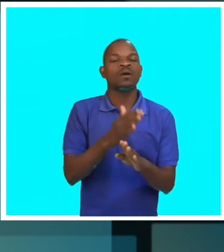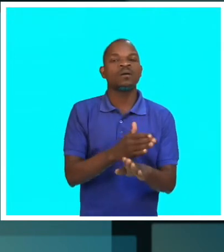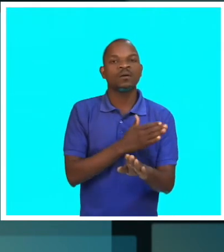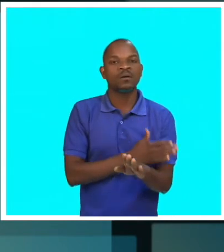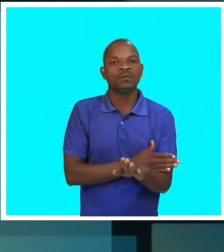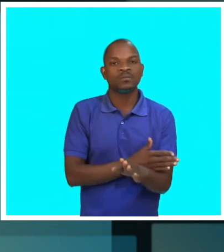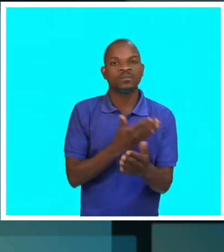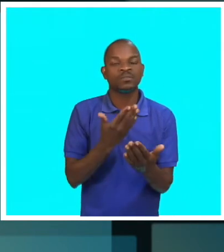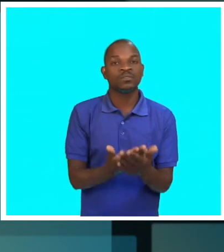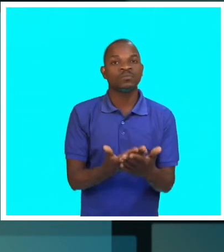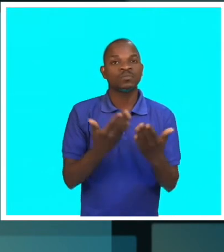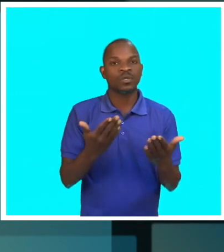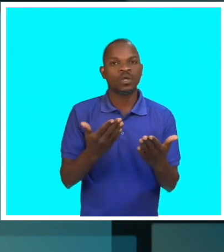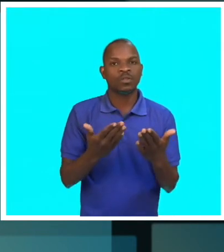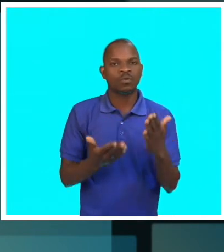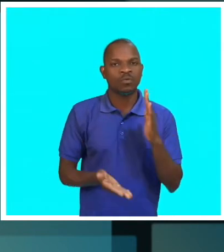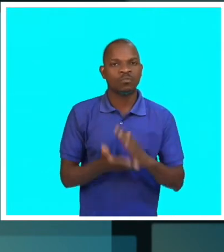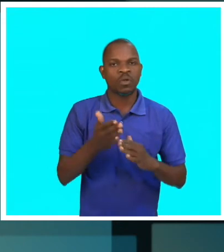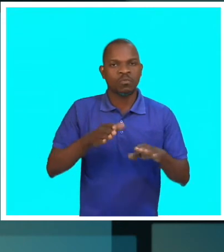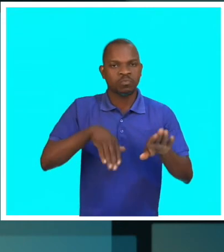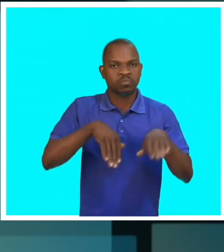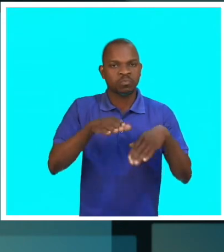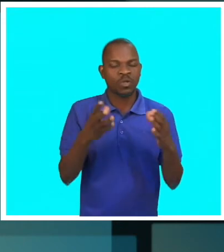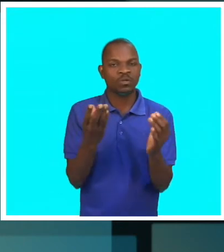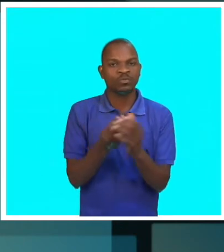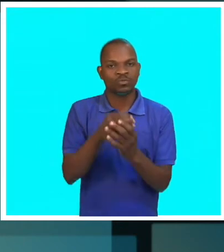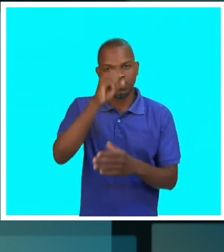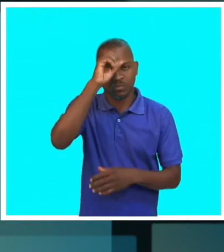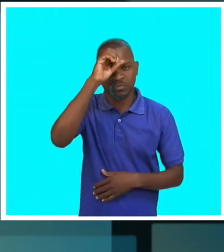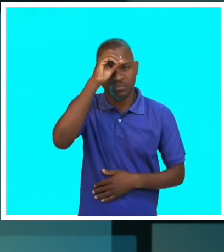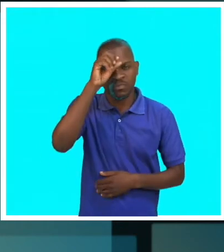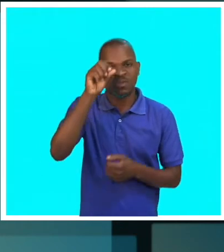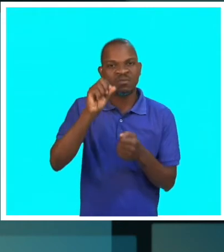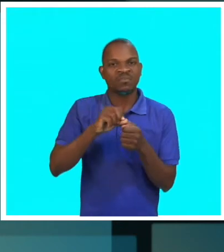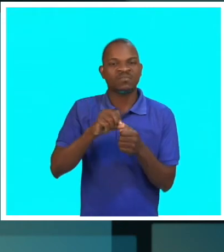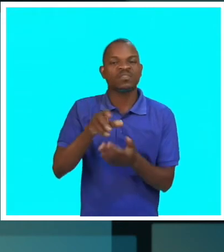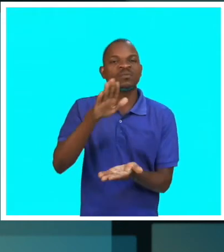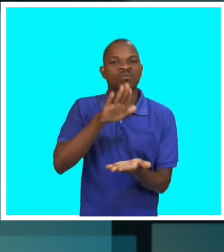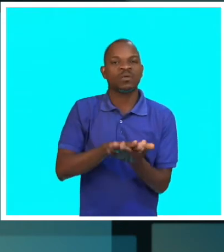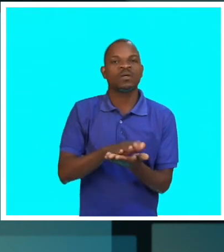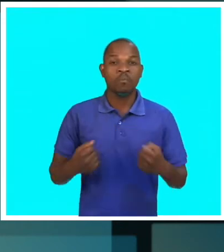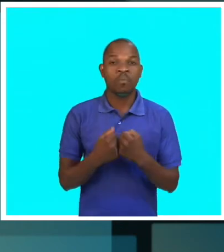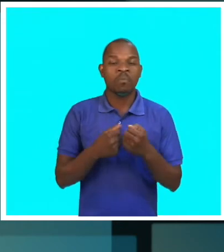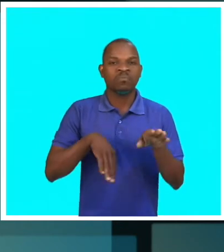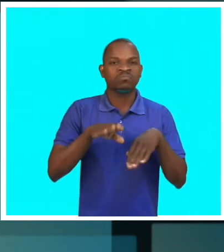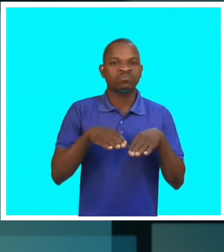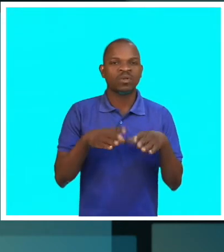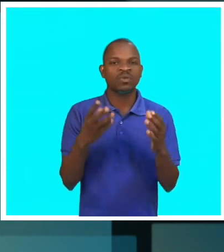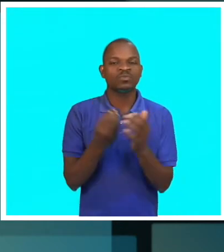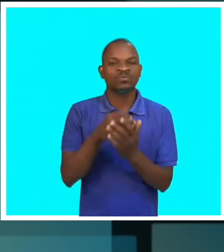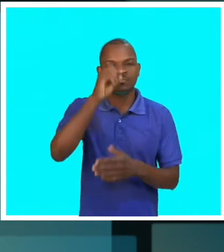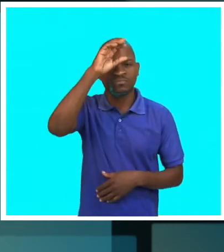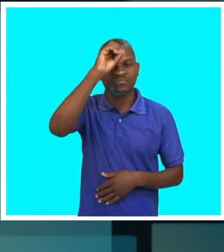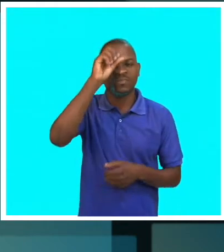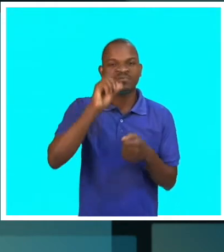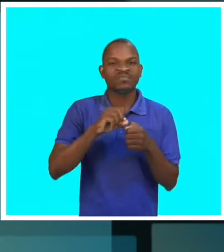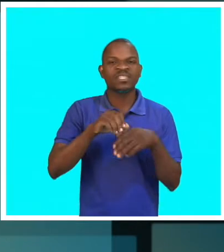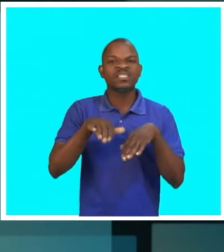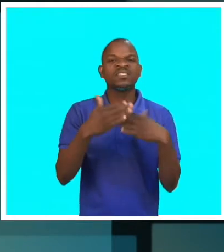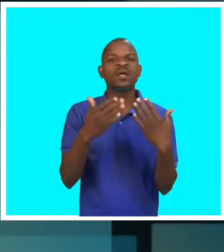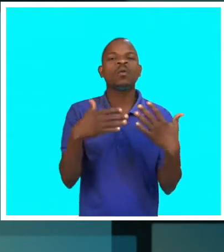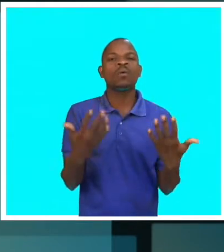de forma que o jogo com o África do Sul tenha lugar em Chiveve. O jogo com os sul